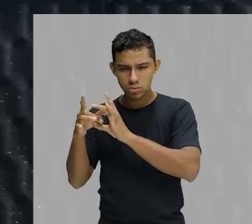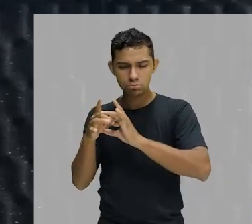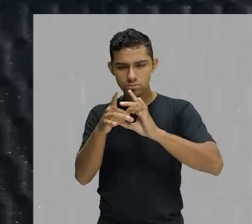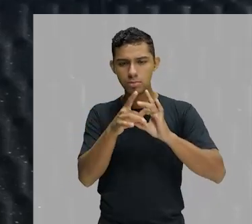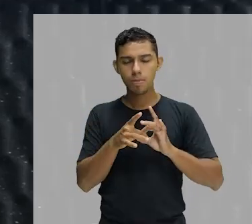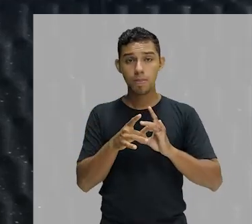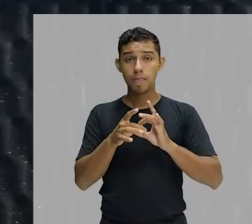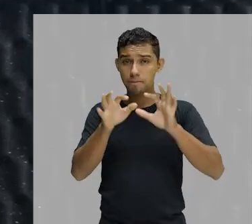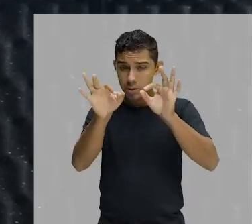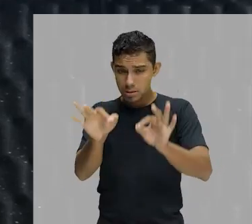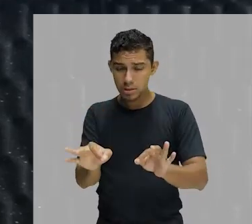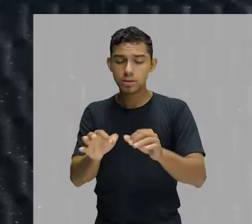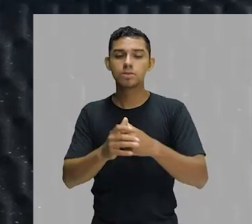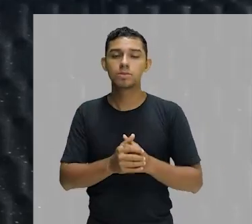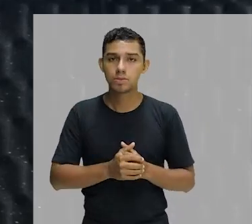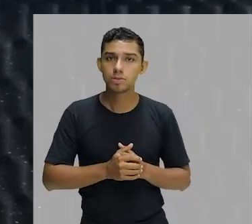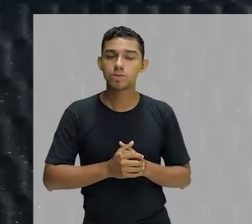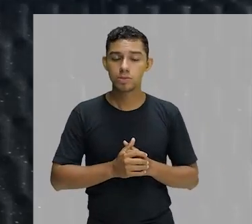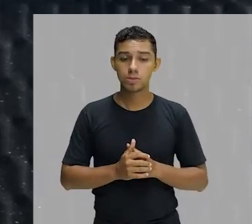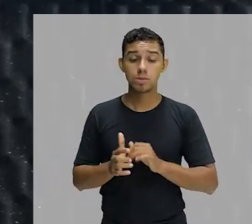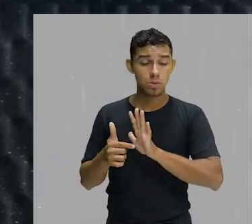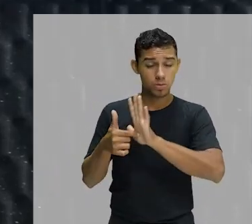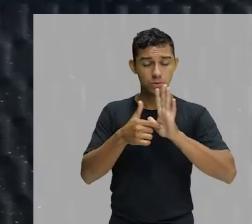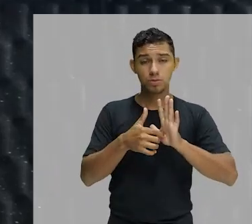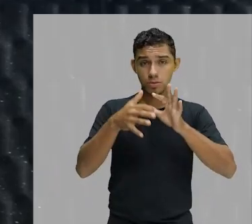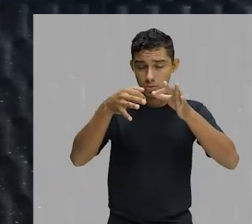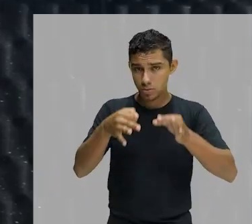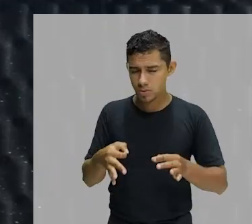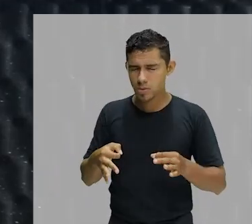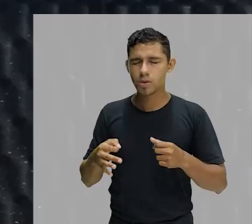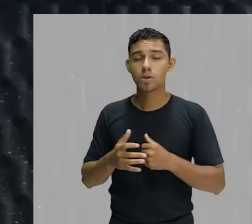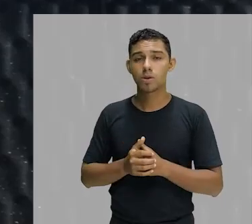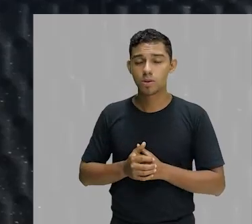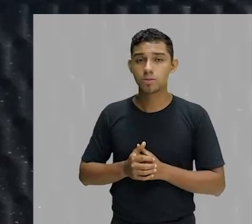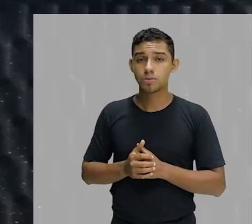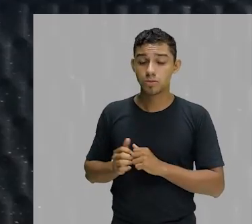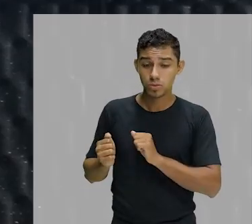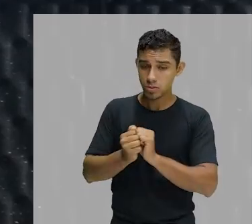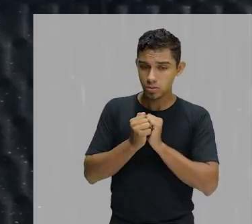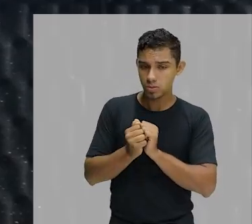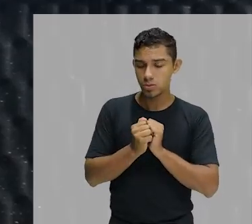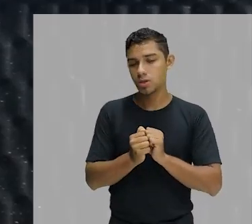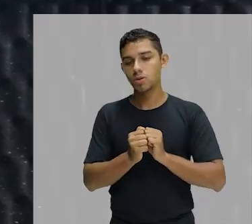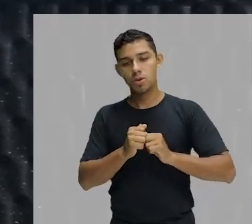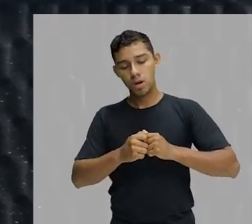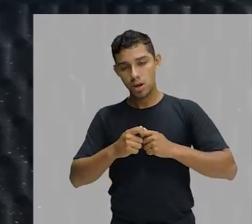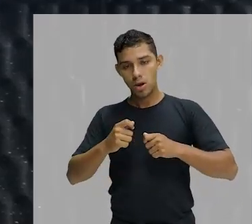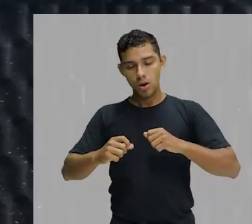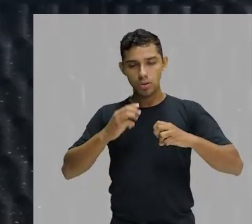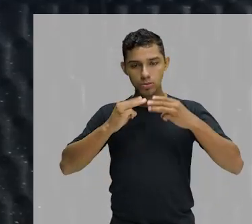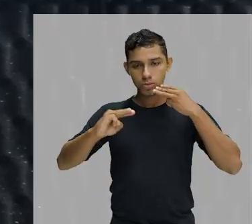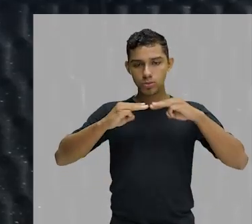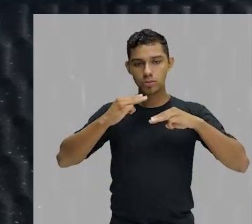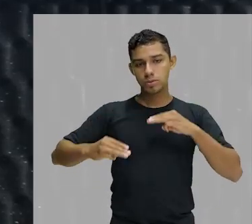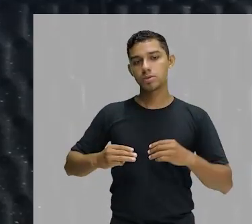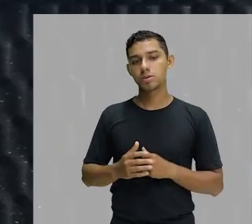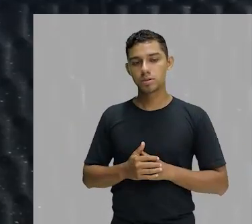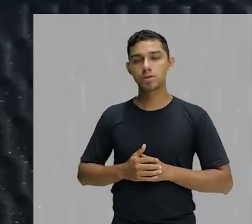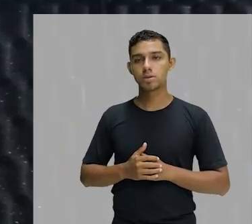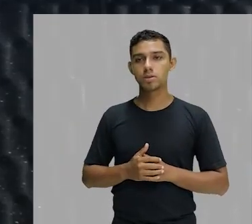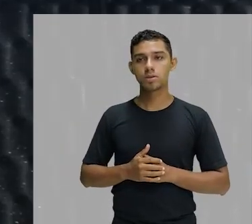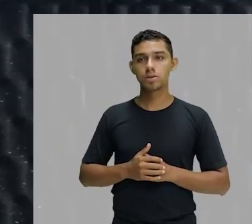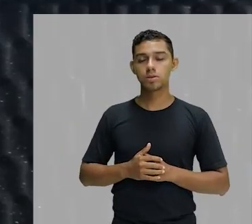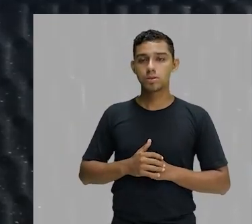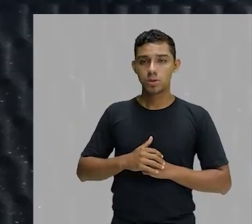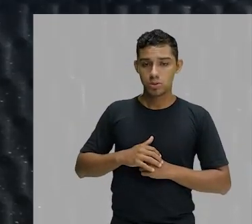bem conectado. Em determinado momento da apresentação dela, ela fazia esses movimentos junto com a batida da música. Ela ia correndo para fazer suas